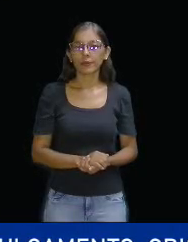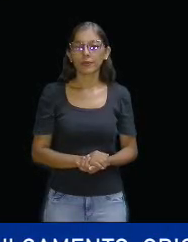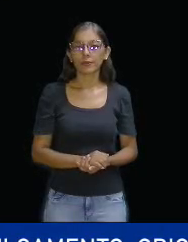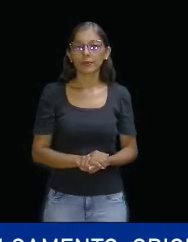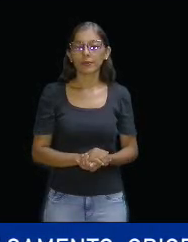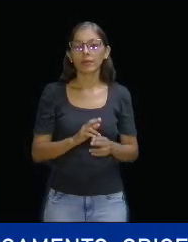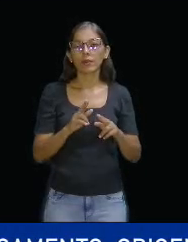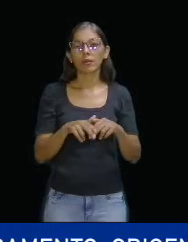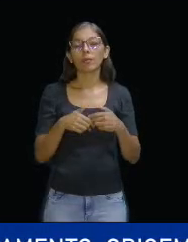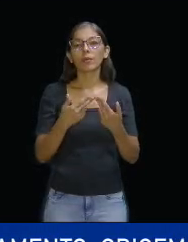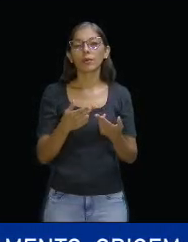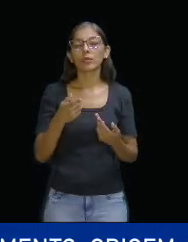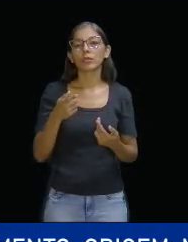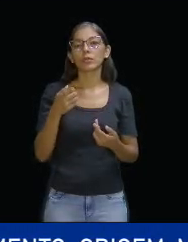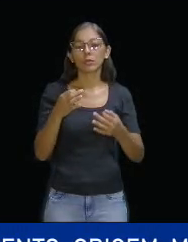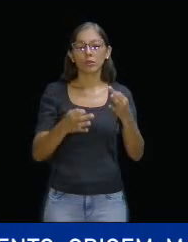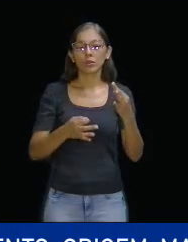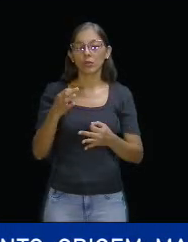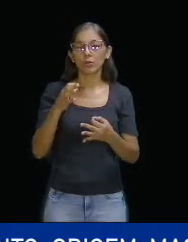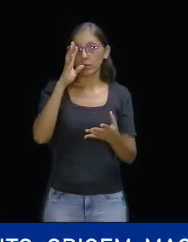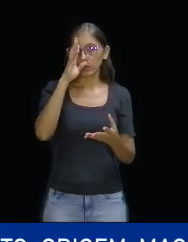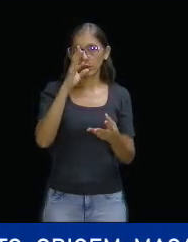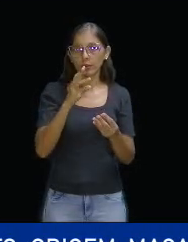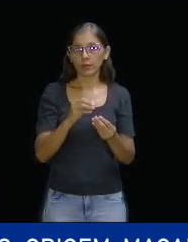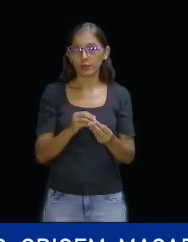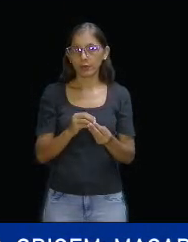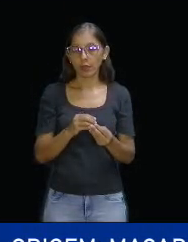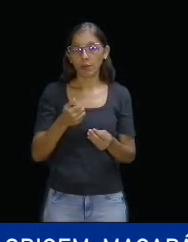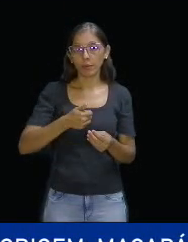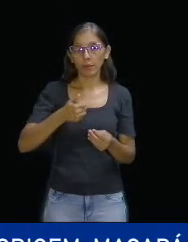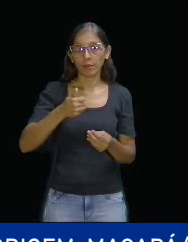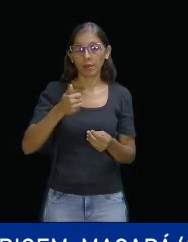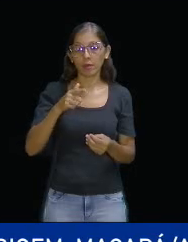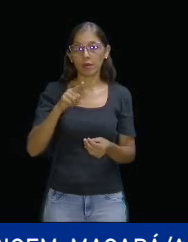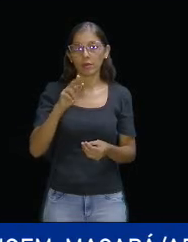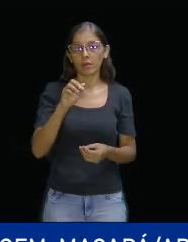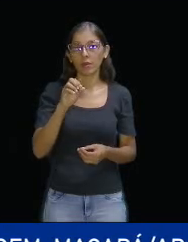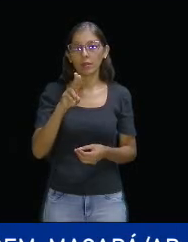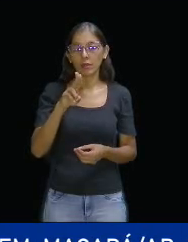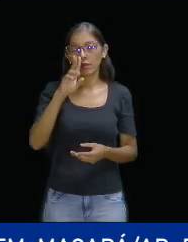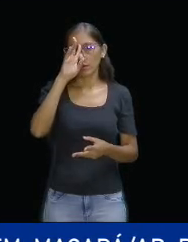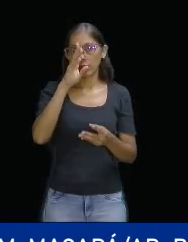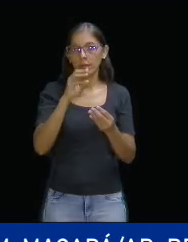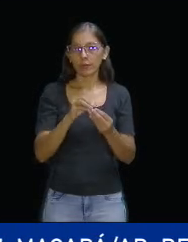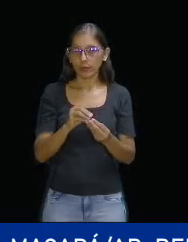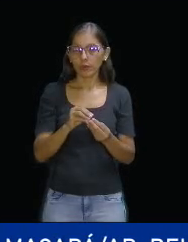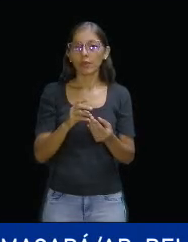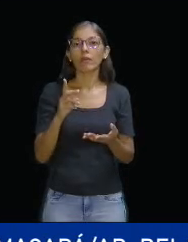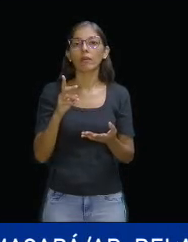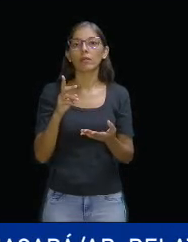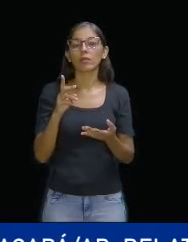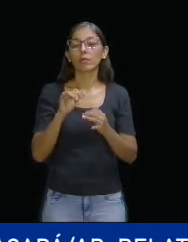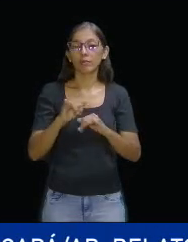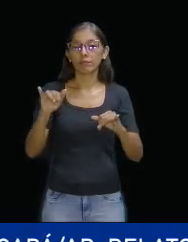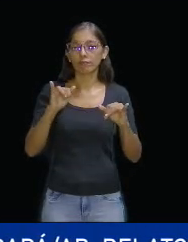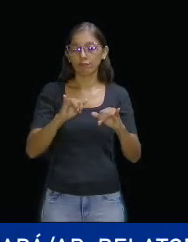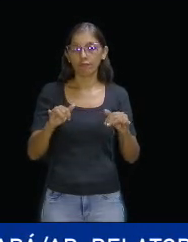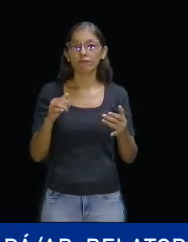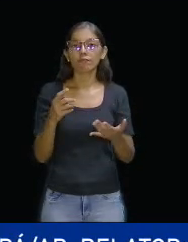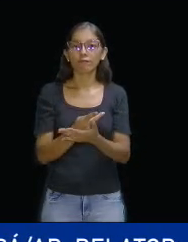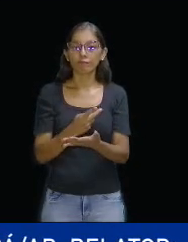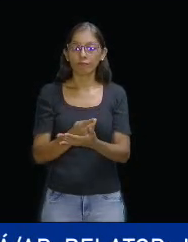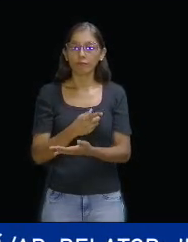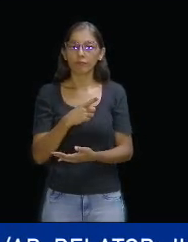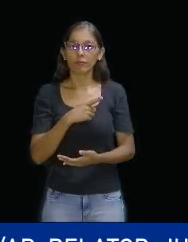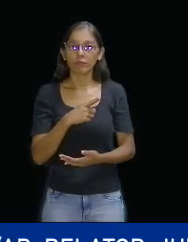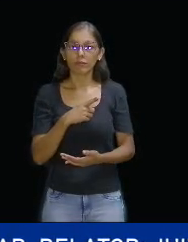o juiz de primeiro grau a concluir que, apesar da irregularidade da publicidade,